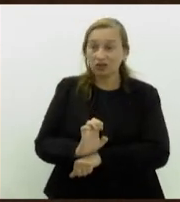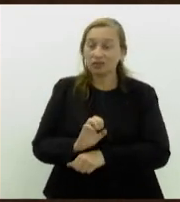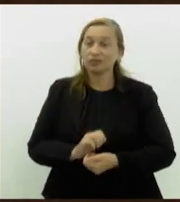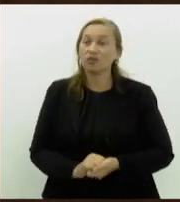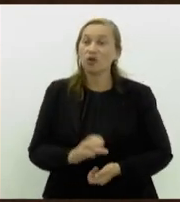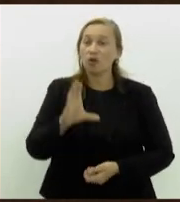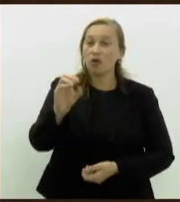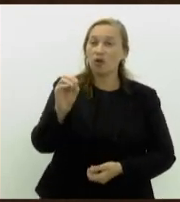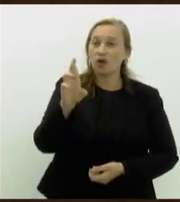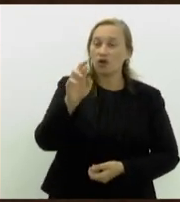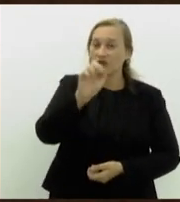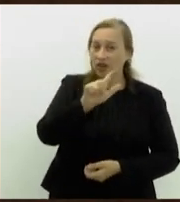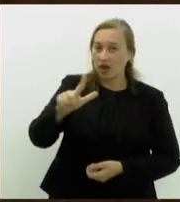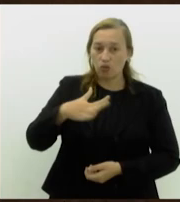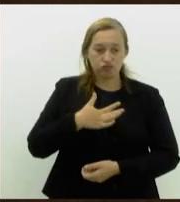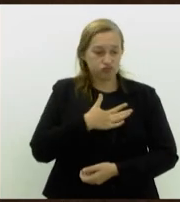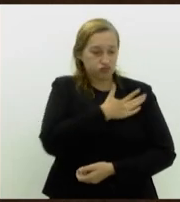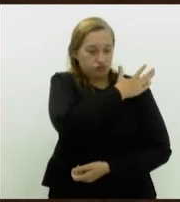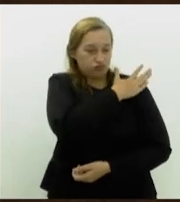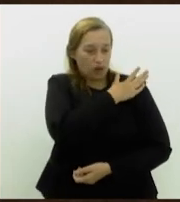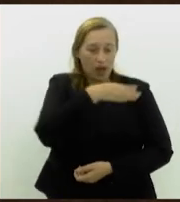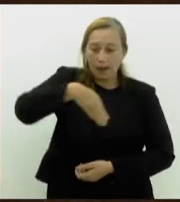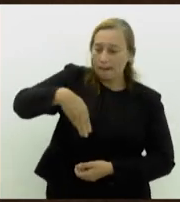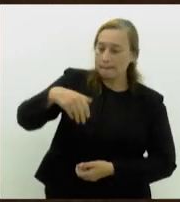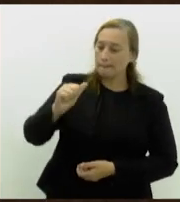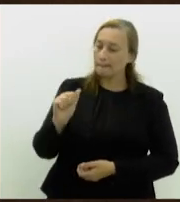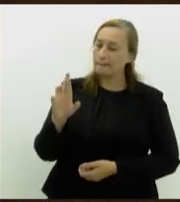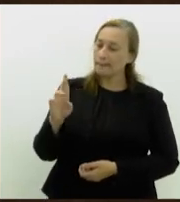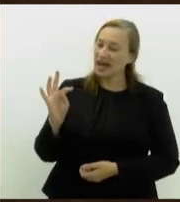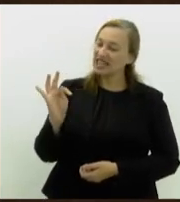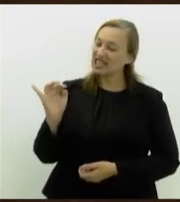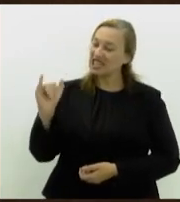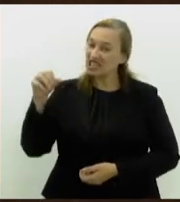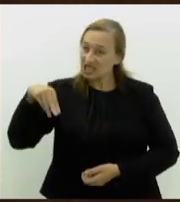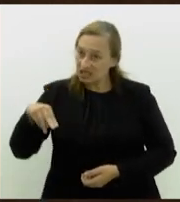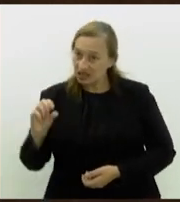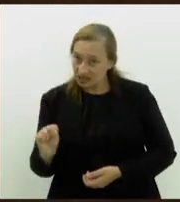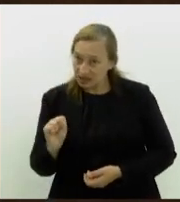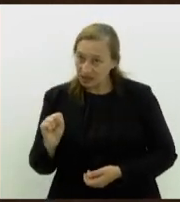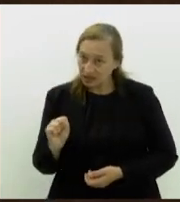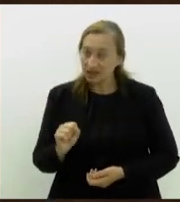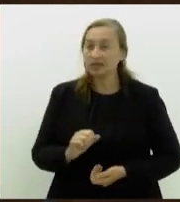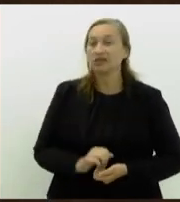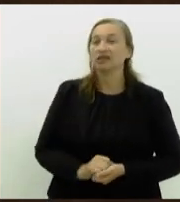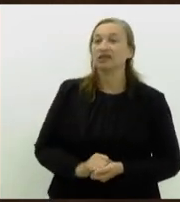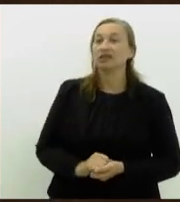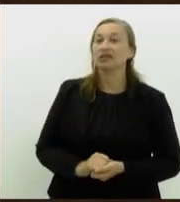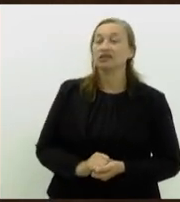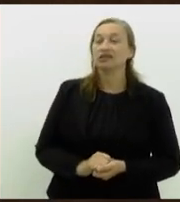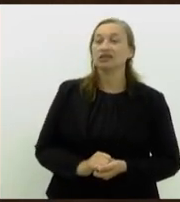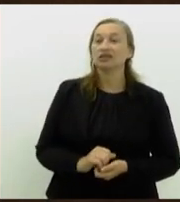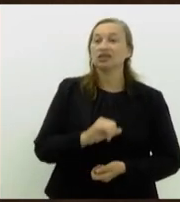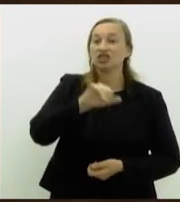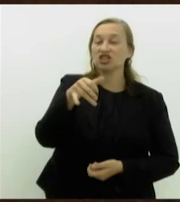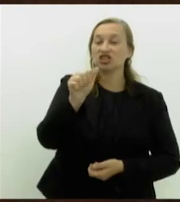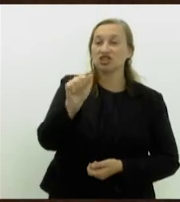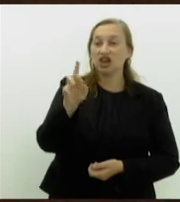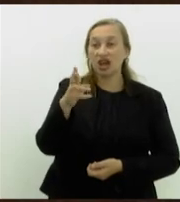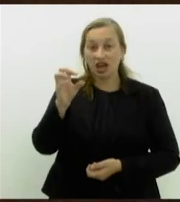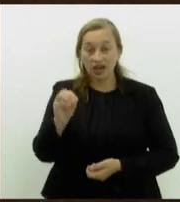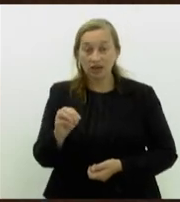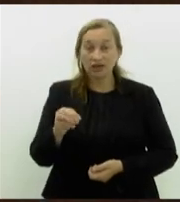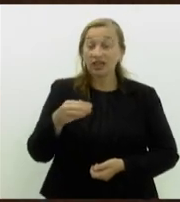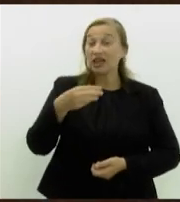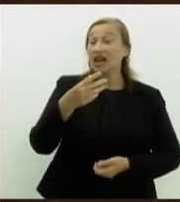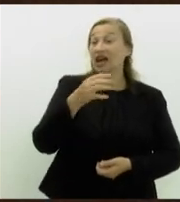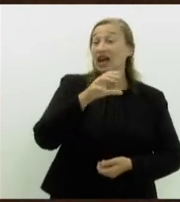Martins, uma medalha, um projeto de lei que foi feito pelo Coronel Jairo. Coronel Martins tem 33 anos de Polícia